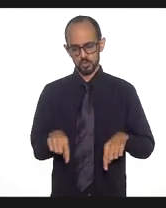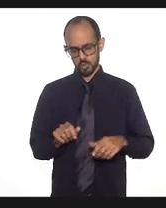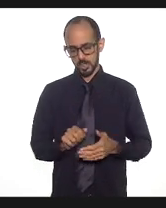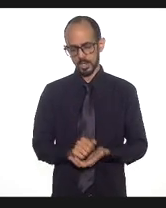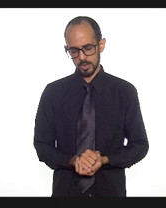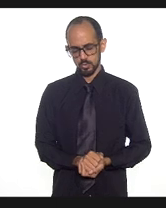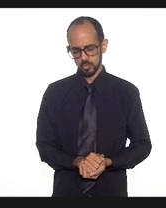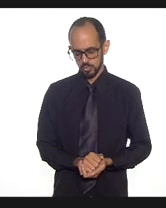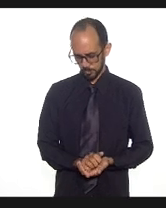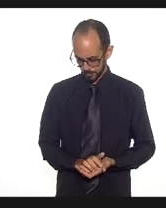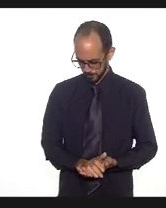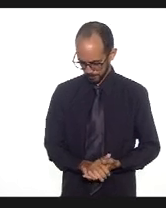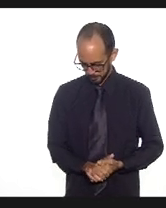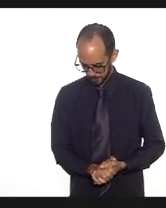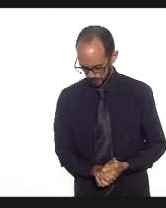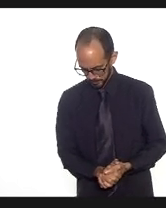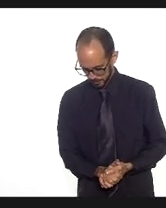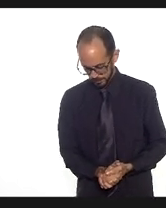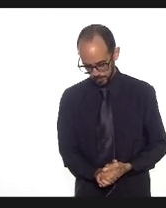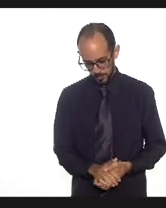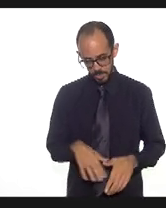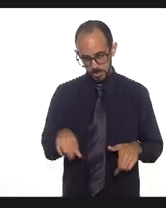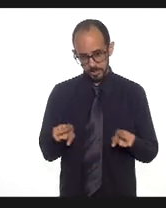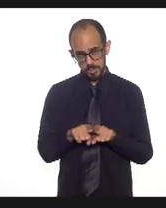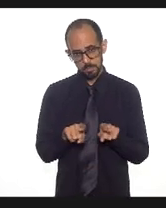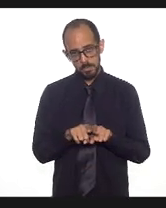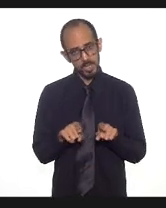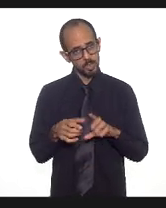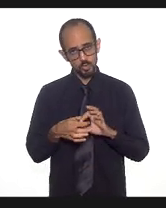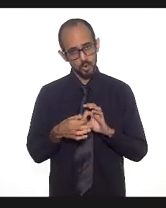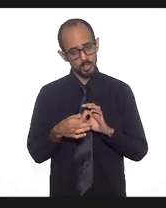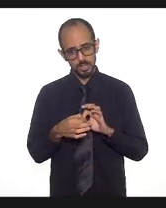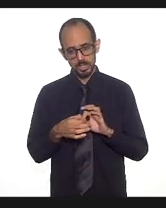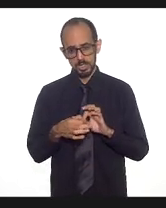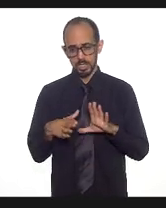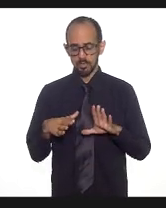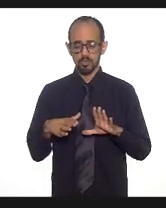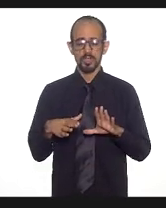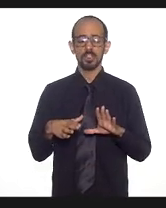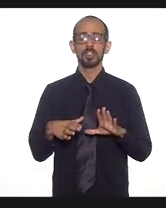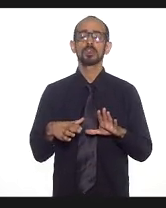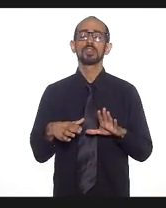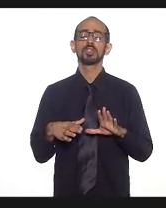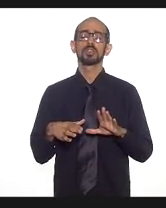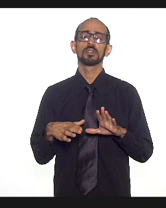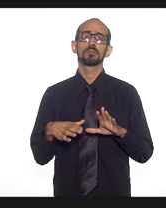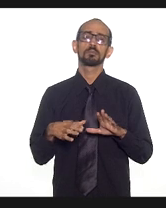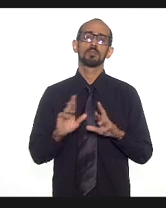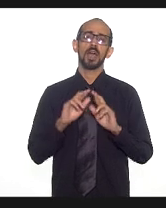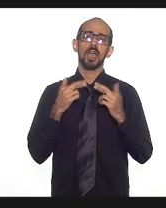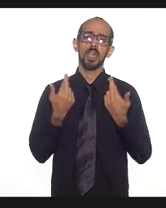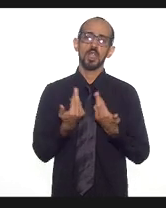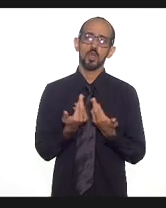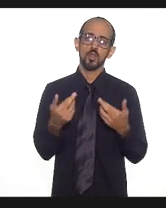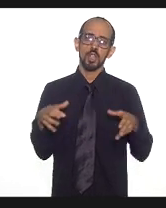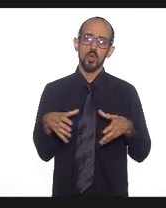para os nossos mediadores. E também estou à disposição, né, para a reunião